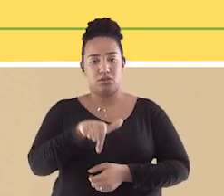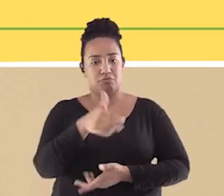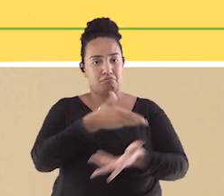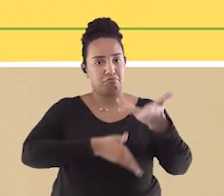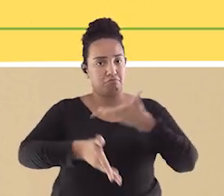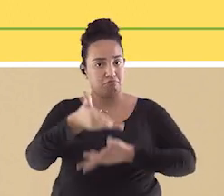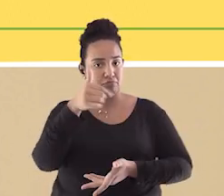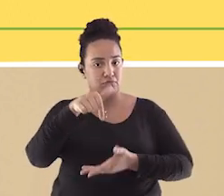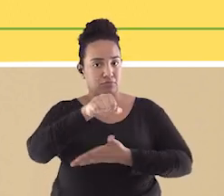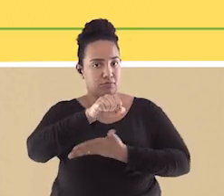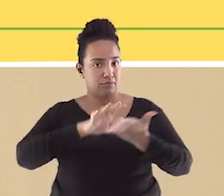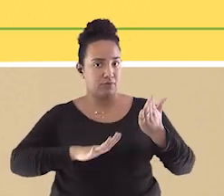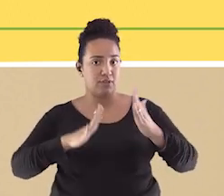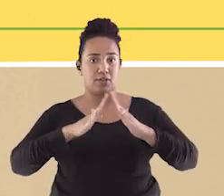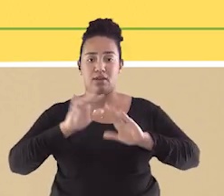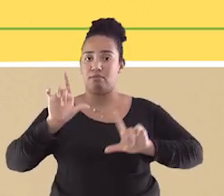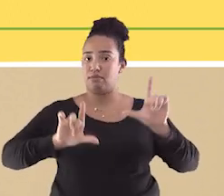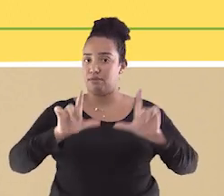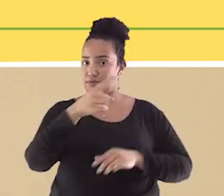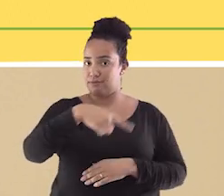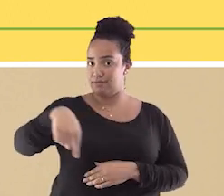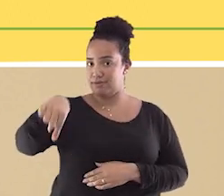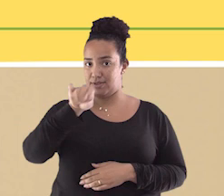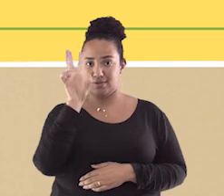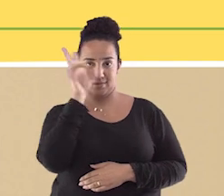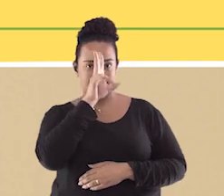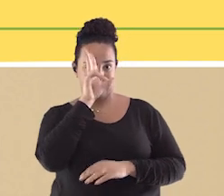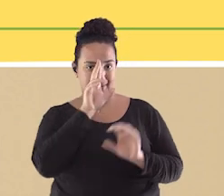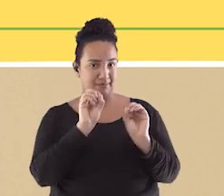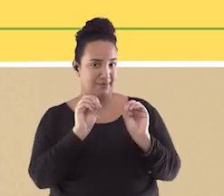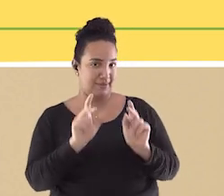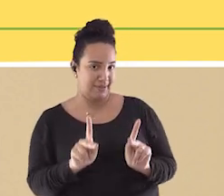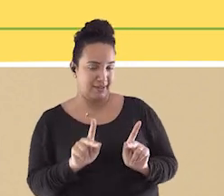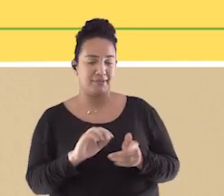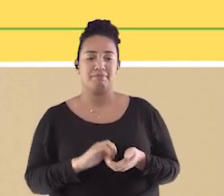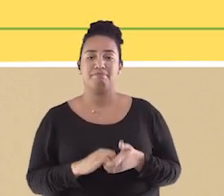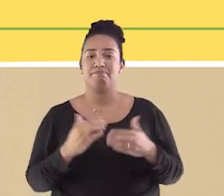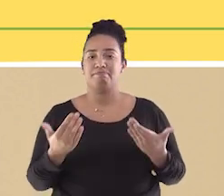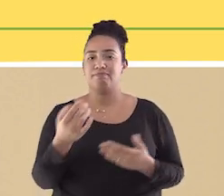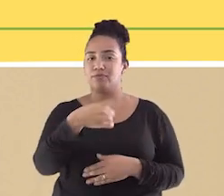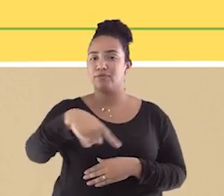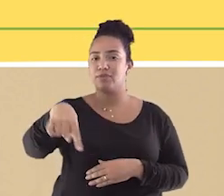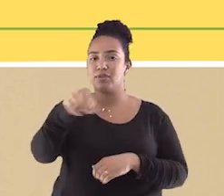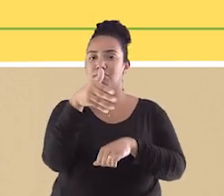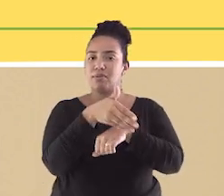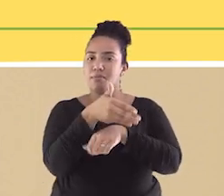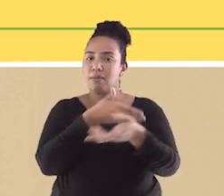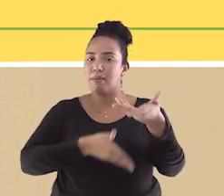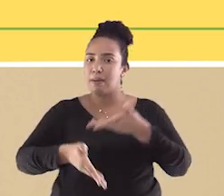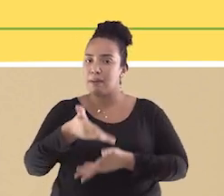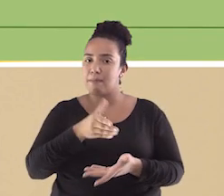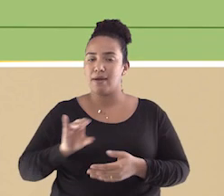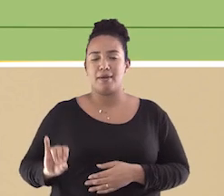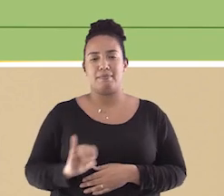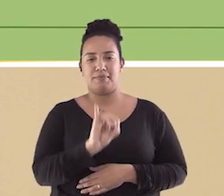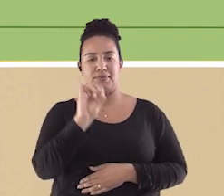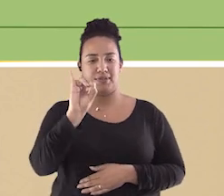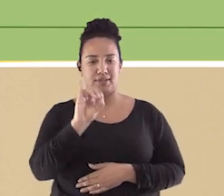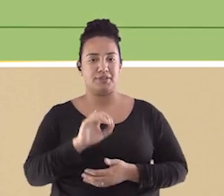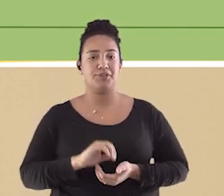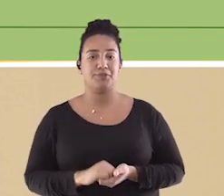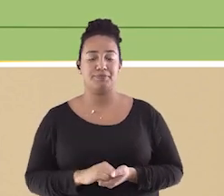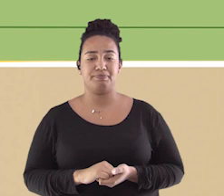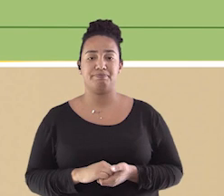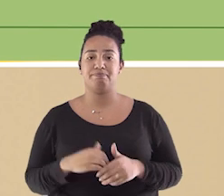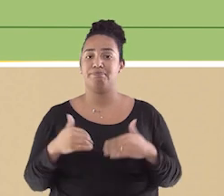Dever em Casa na TV, vamos te lembrar disso, ok? Pois a sua participação é muito importante.